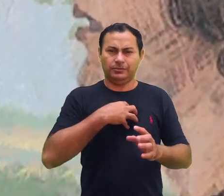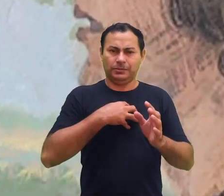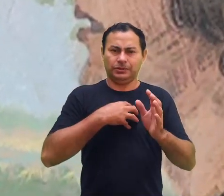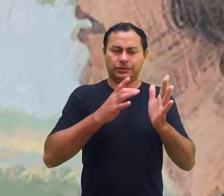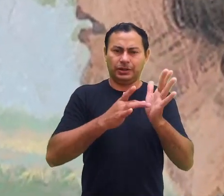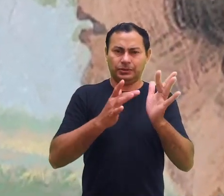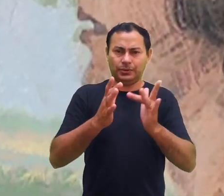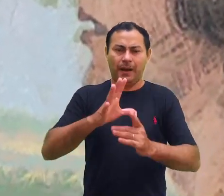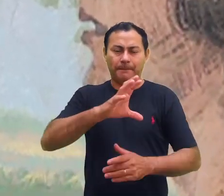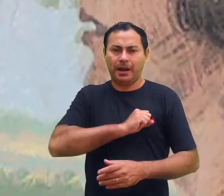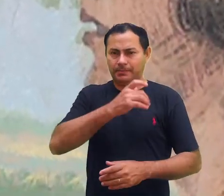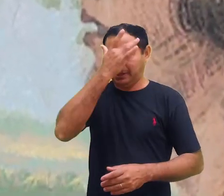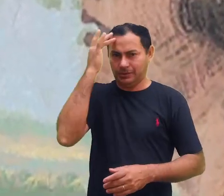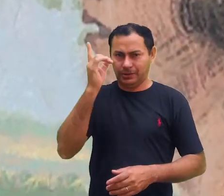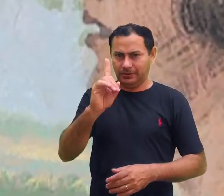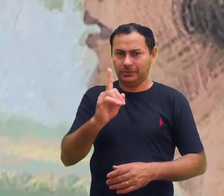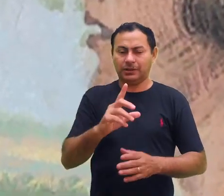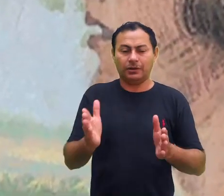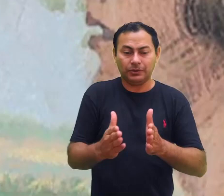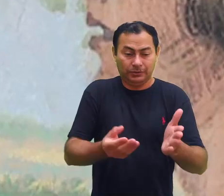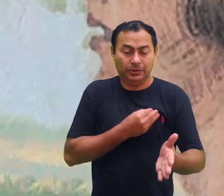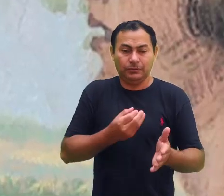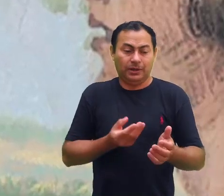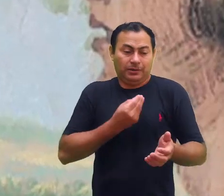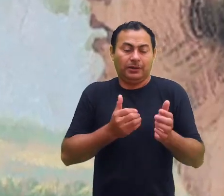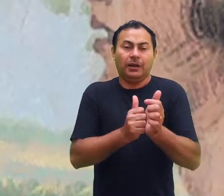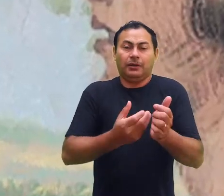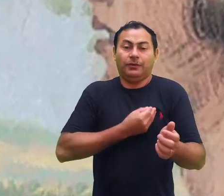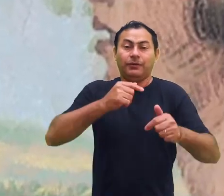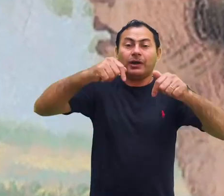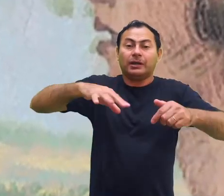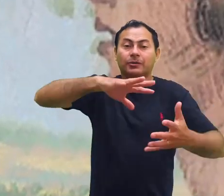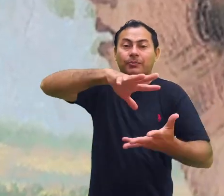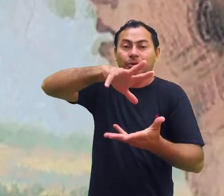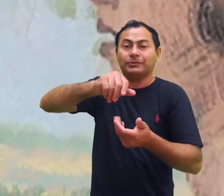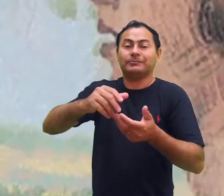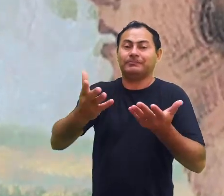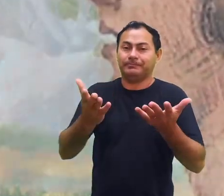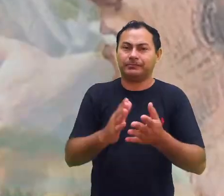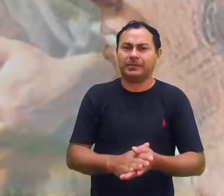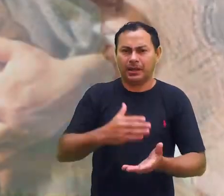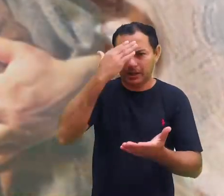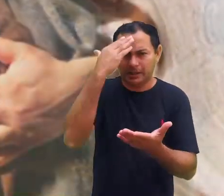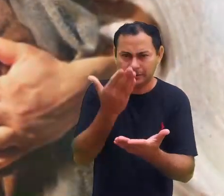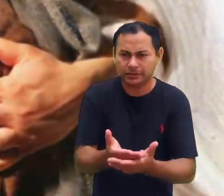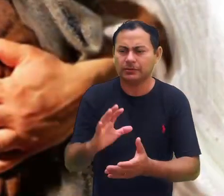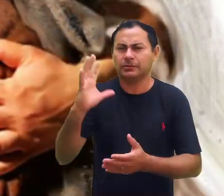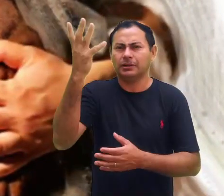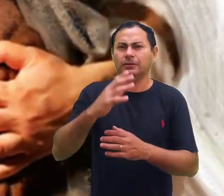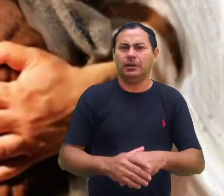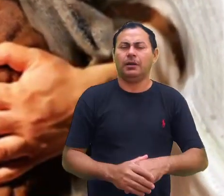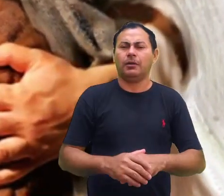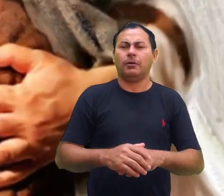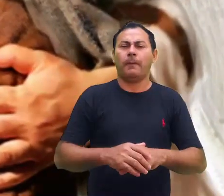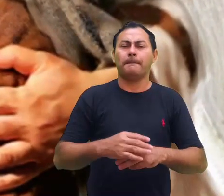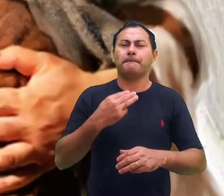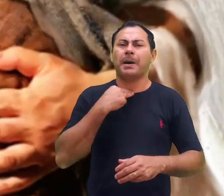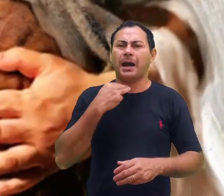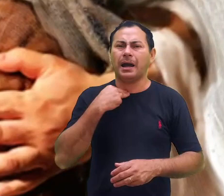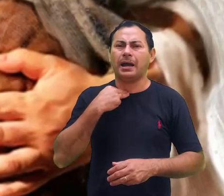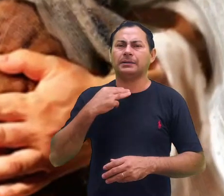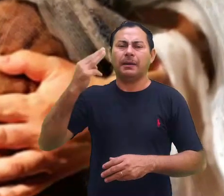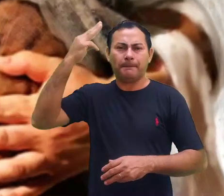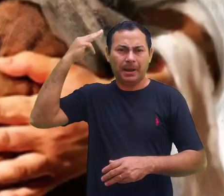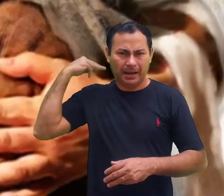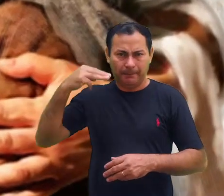ignore a maneira como Jesus amava as pessoas que passaram pelo seu caminho enquanto viveu aqui. Creio que isso aconteceu não apenas com Marta,